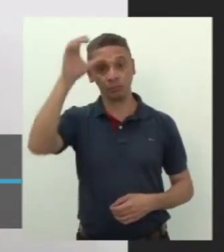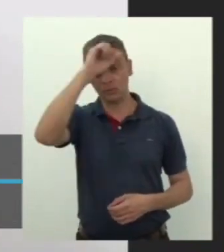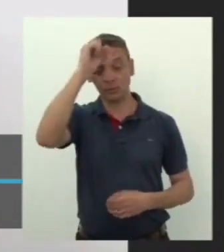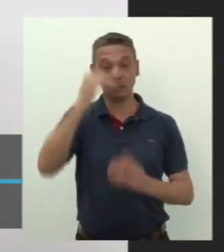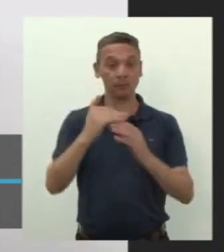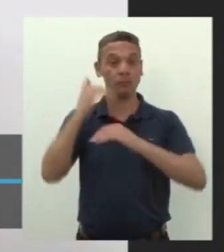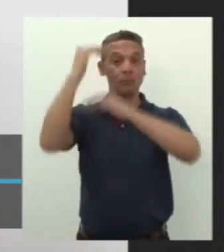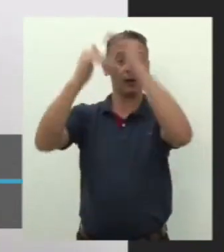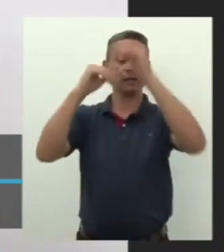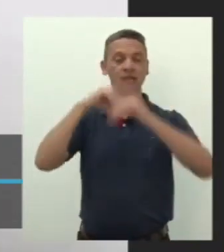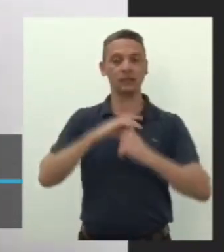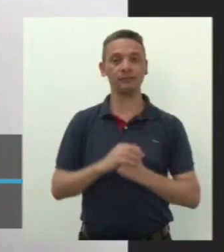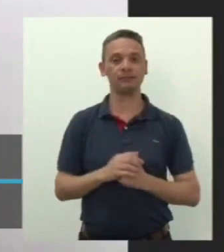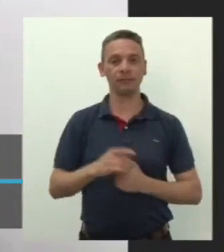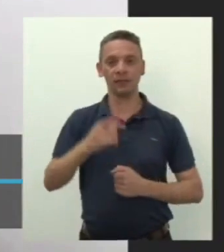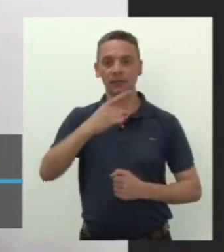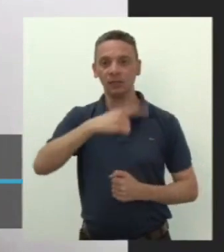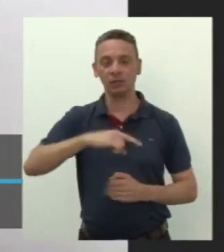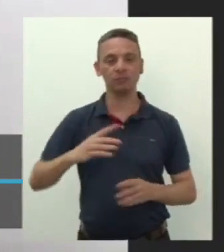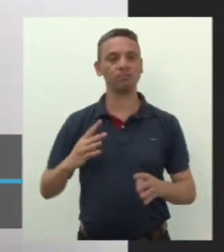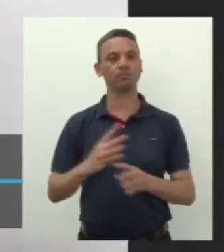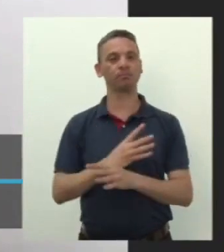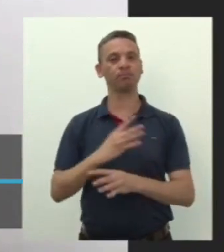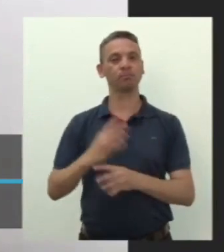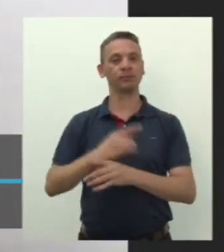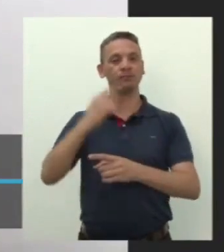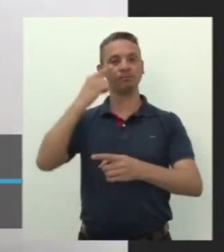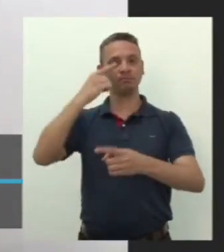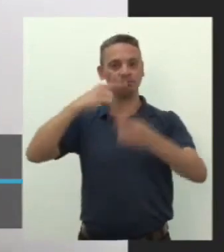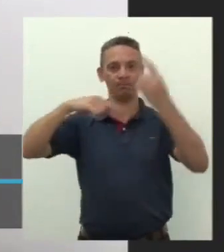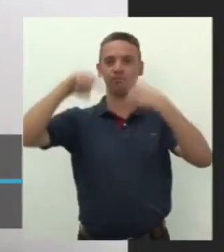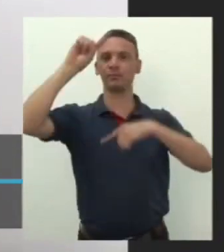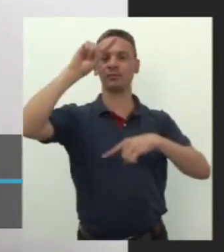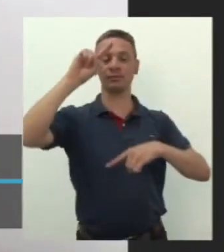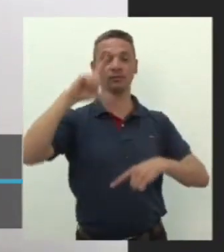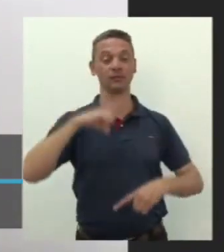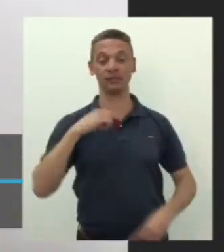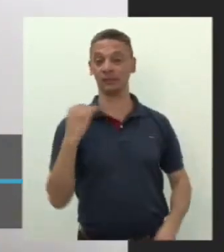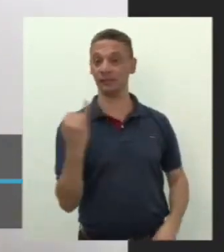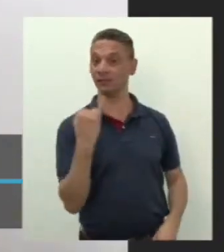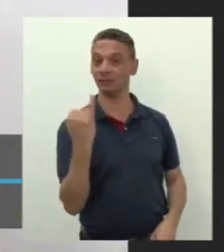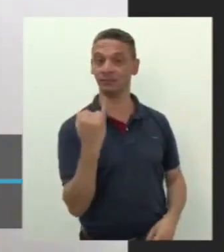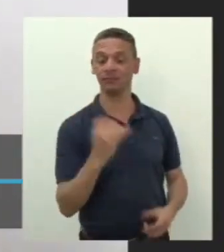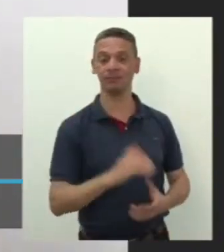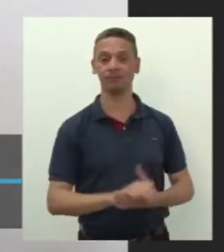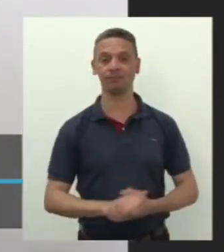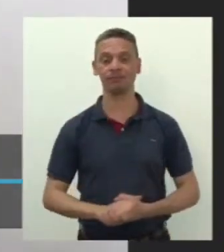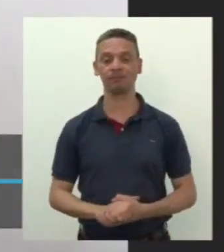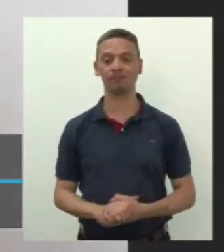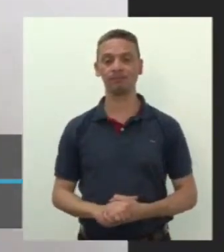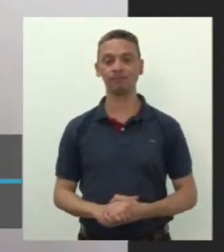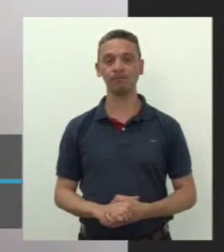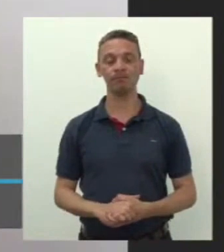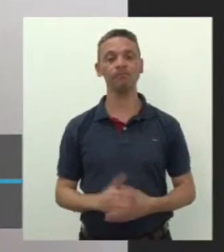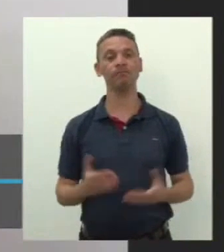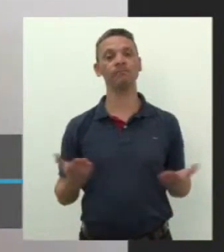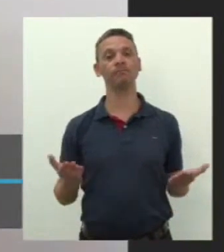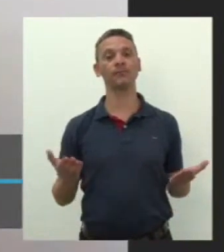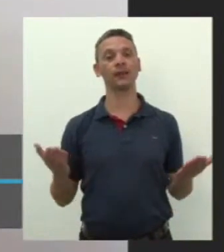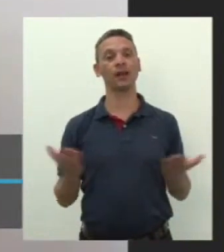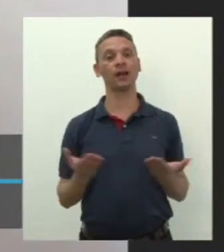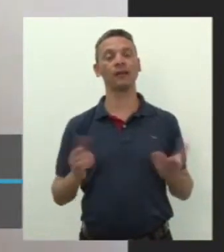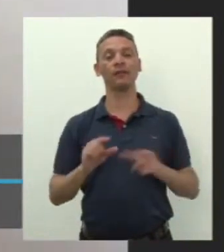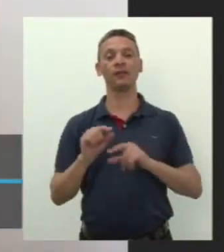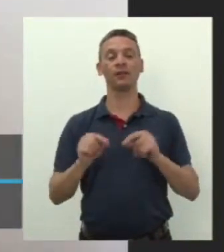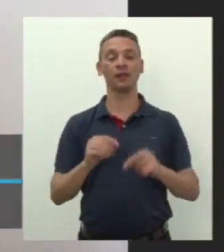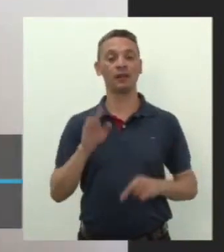Maria Neves, estamos nos superando, a palavra é essa, né? Estamos todos nos superando. Então, agora, eu acho